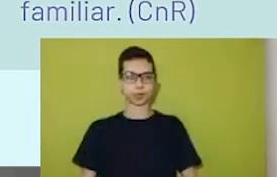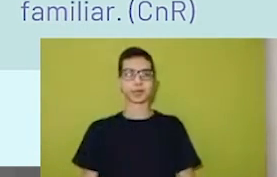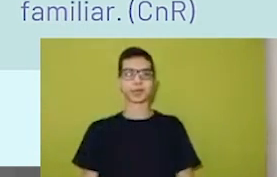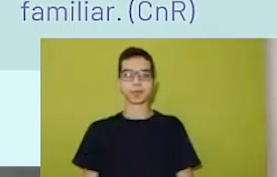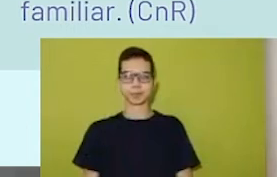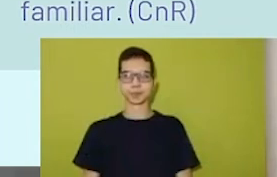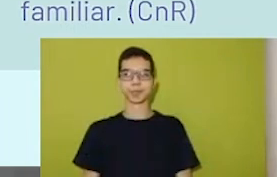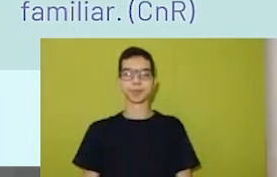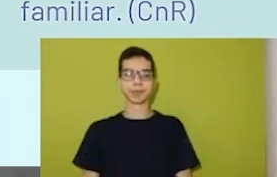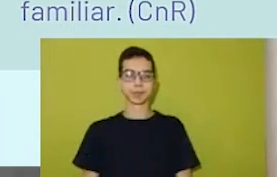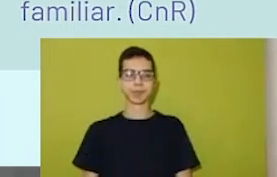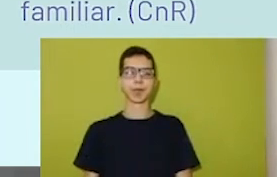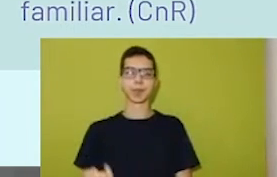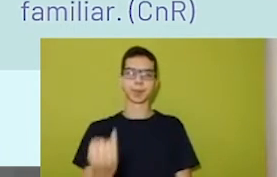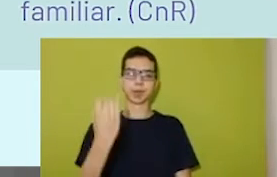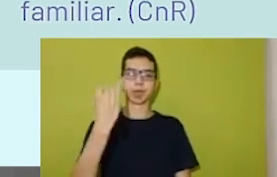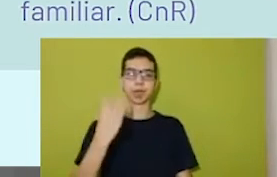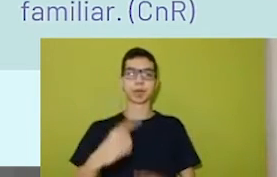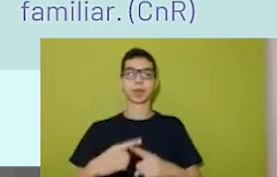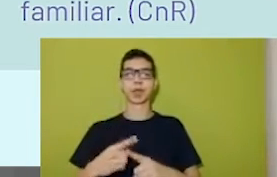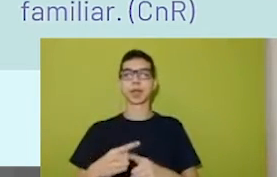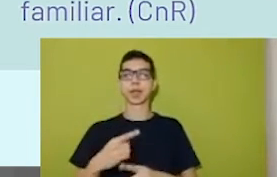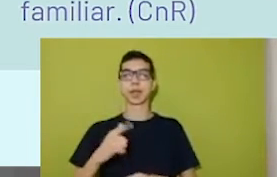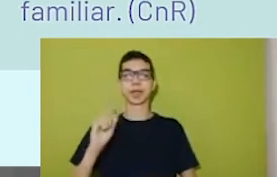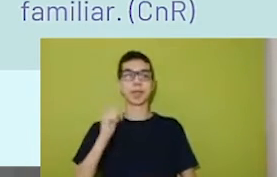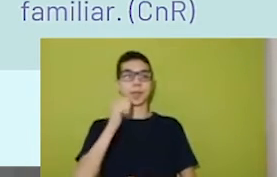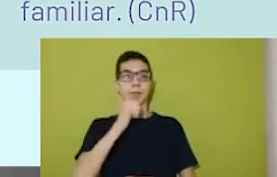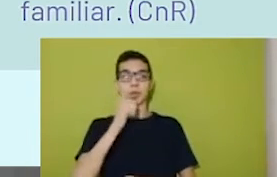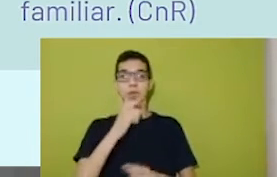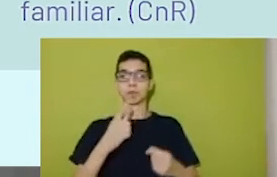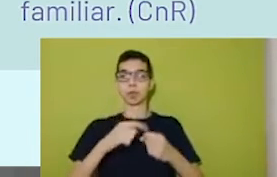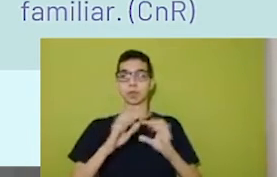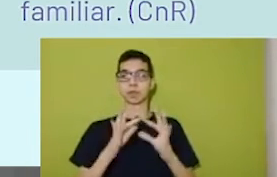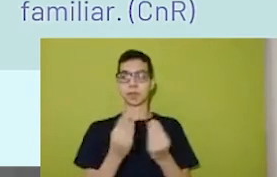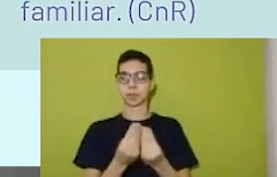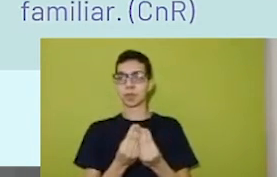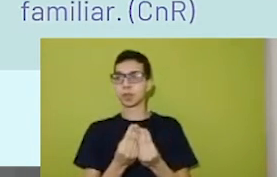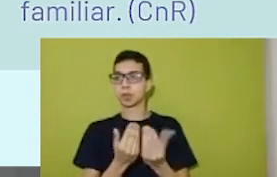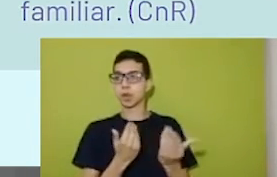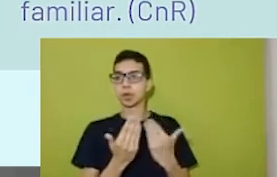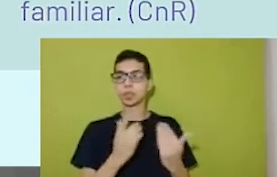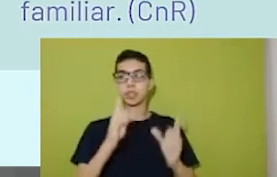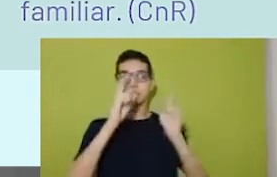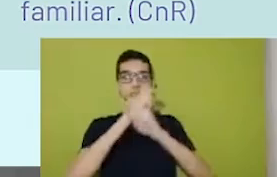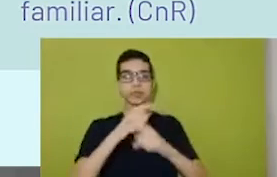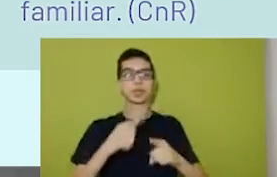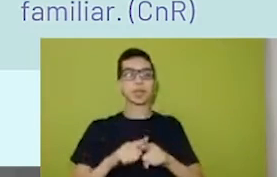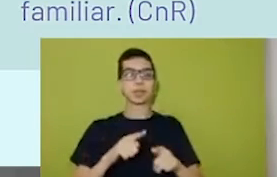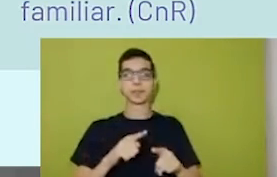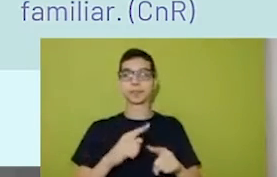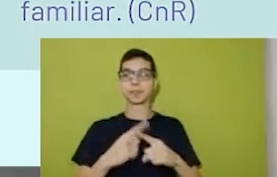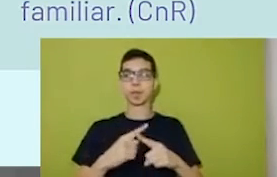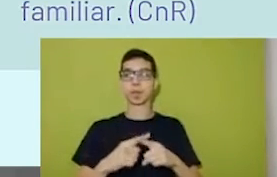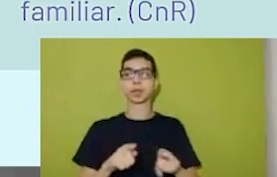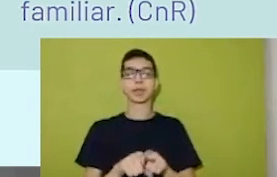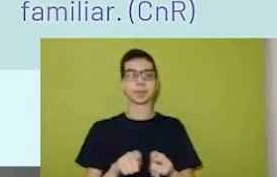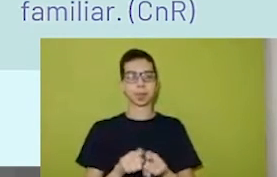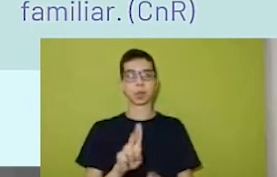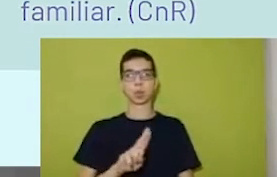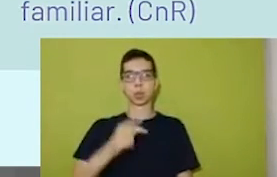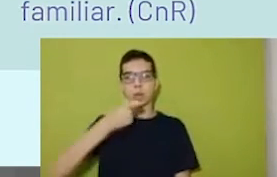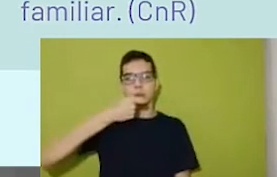mulher voltasse a ter contato com a família, né? Ela também estava em uma situação de uso, né, de crack,